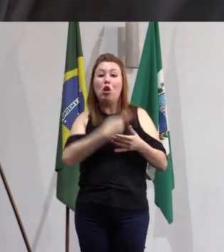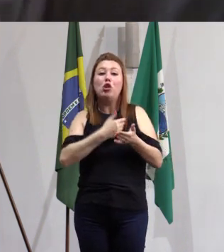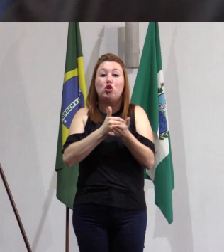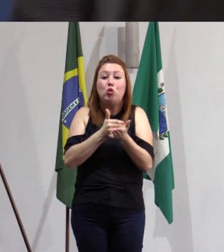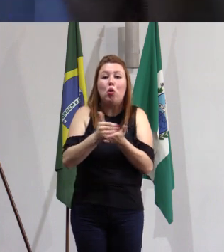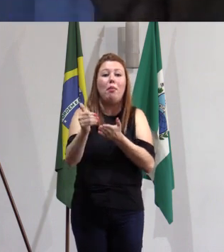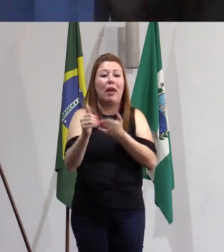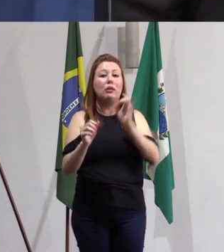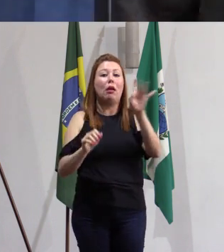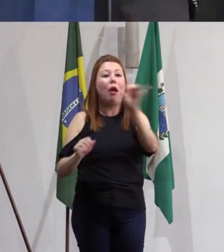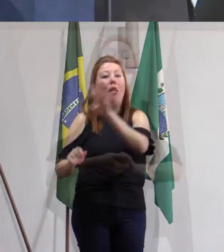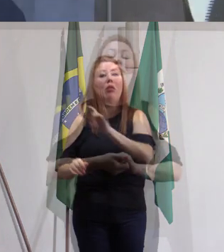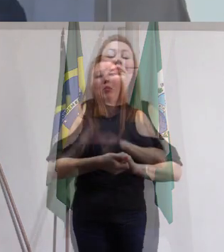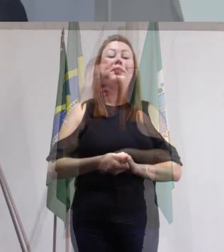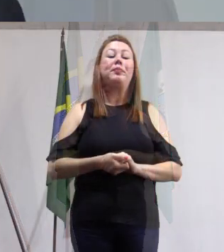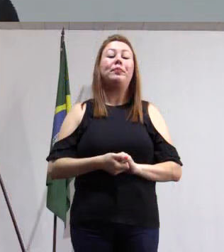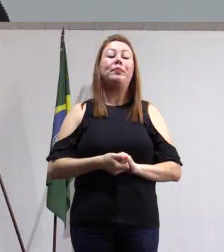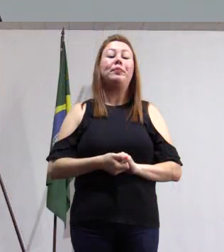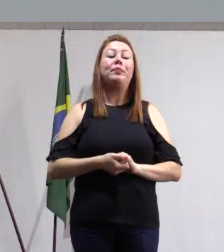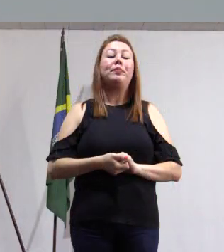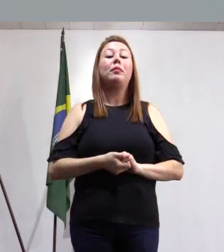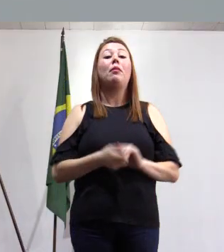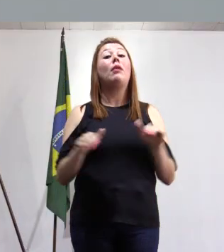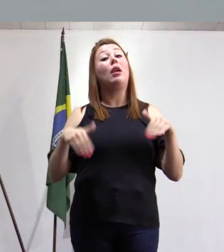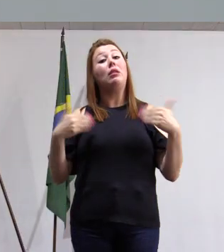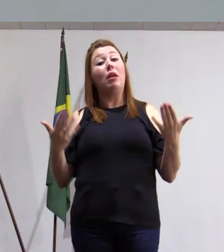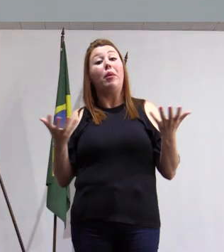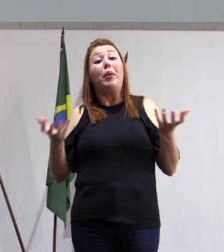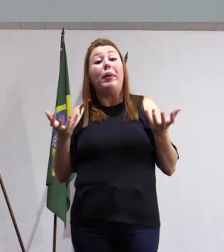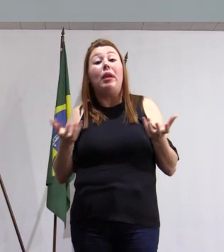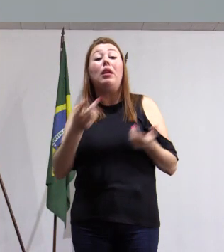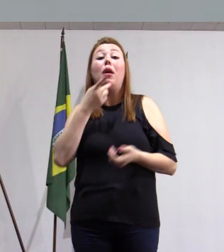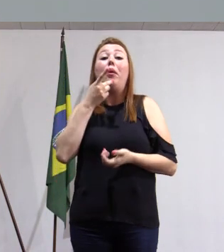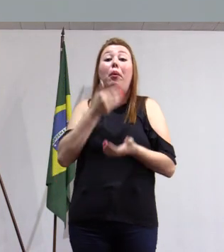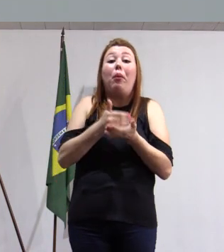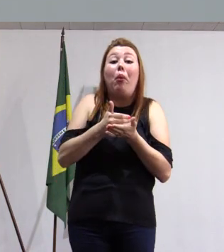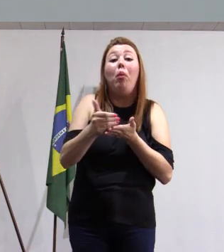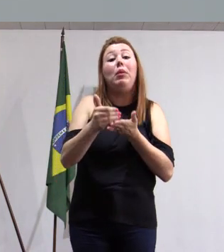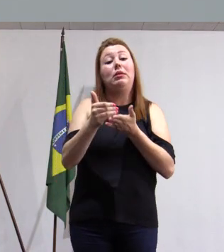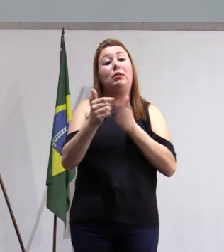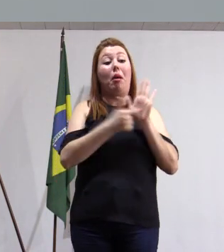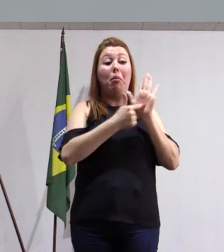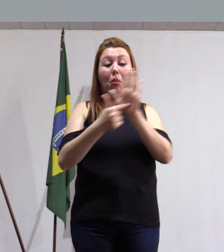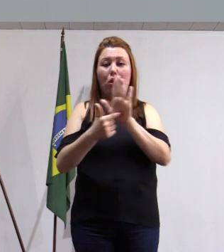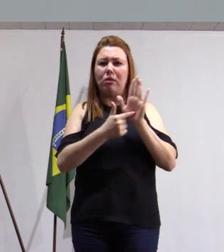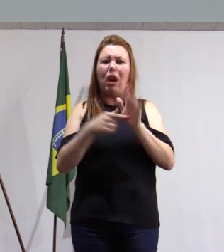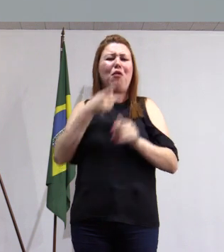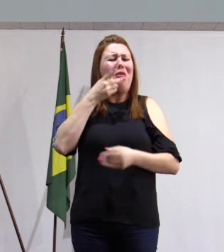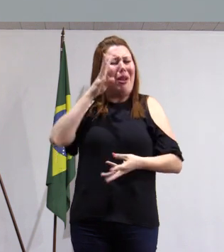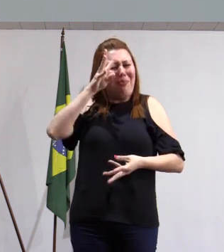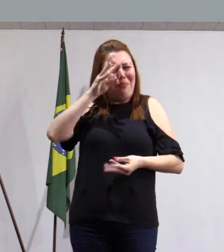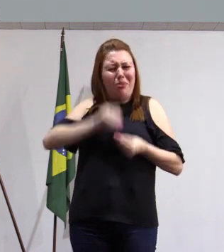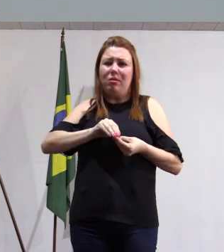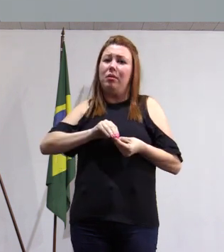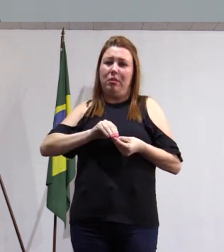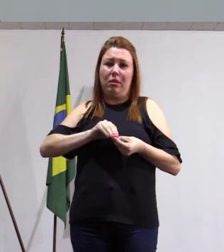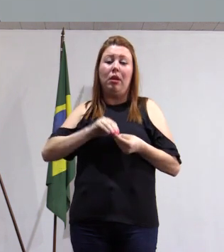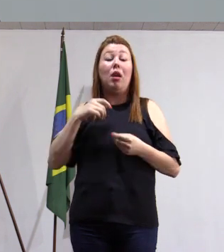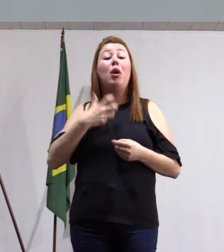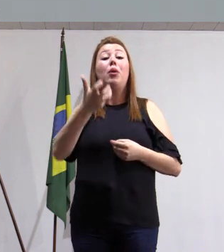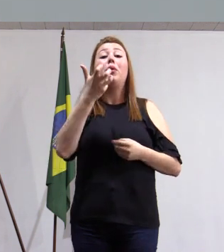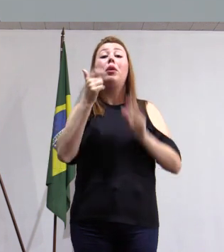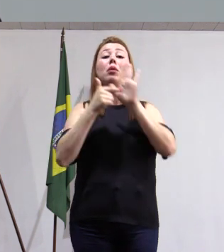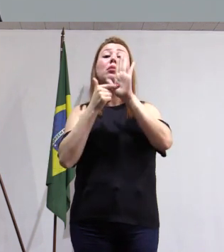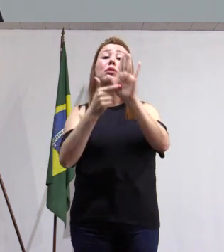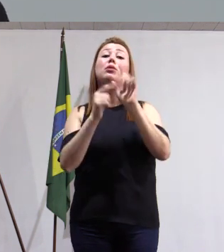de manifestações. Bom, eu gostaria de ilustrar, e eu vou ser muito breve, tá?